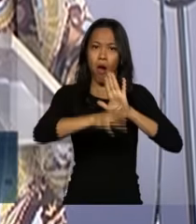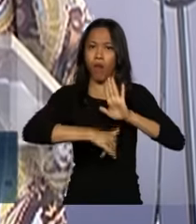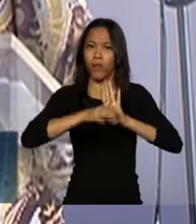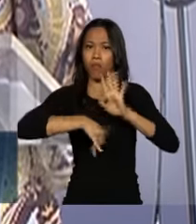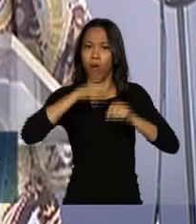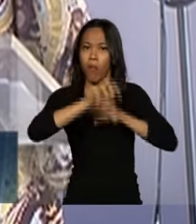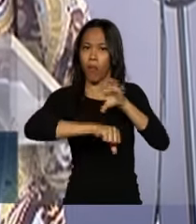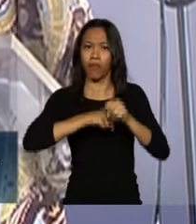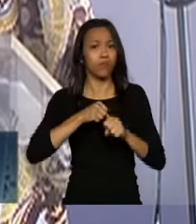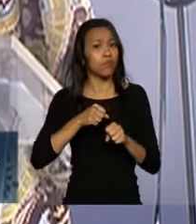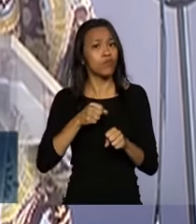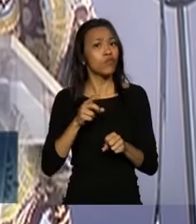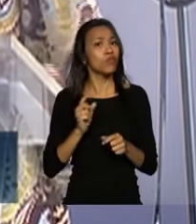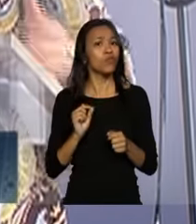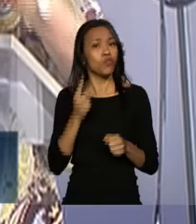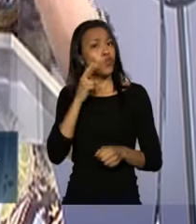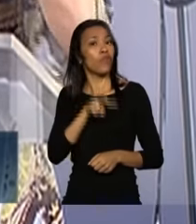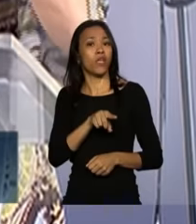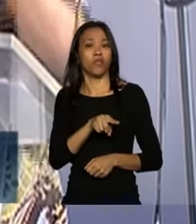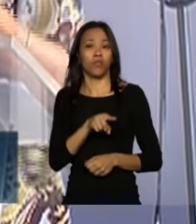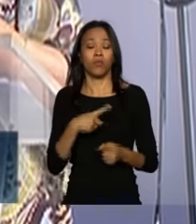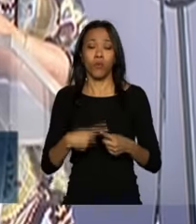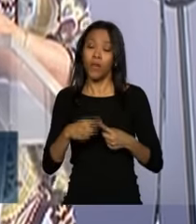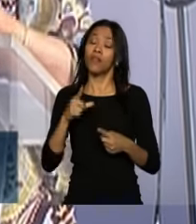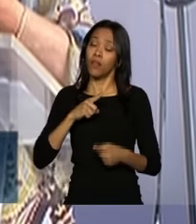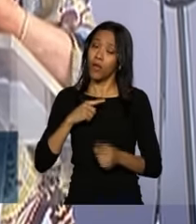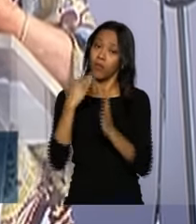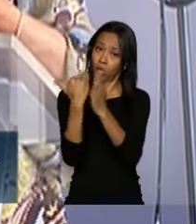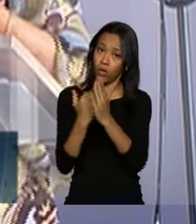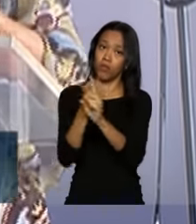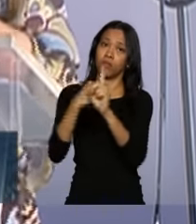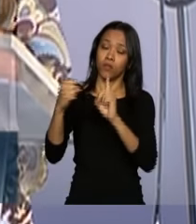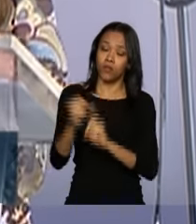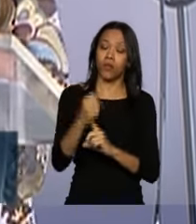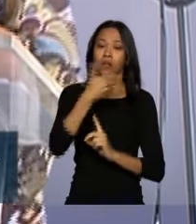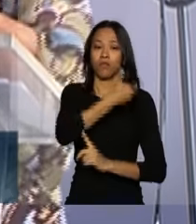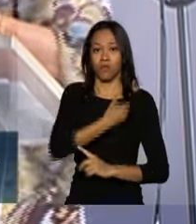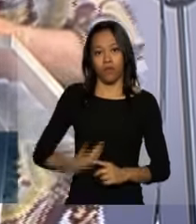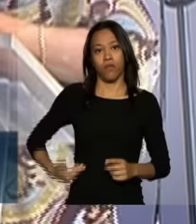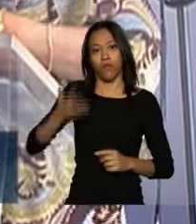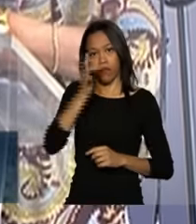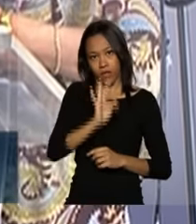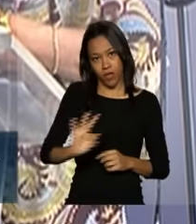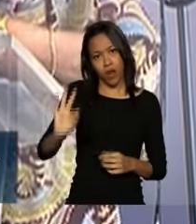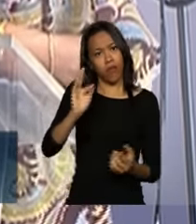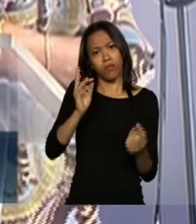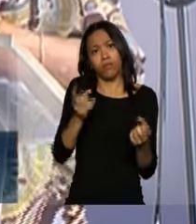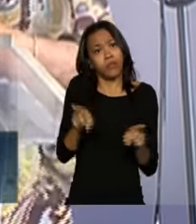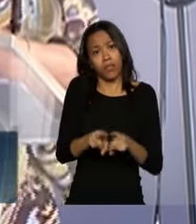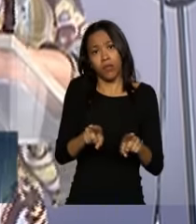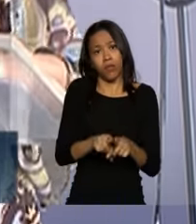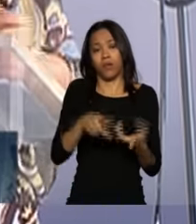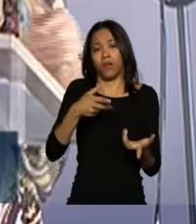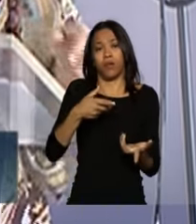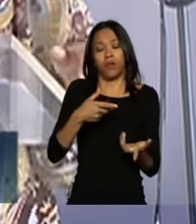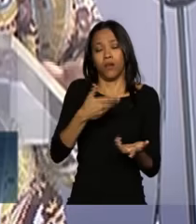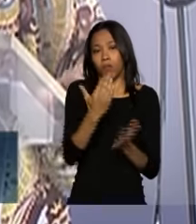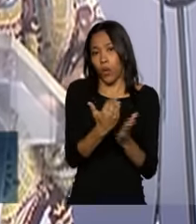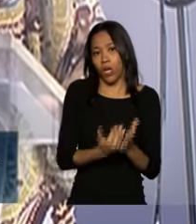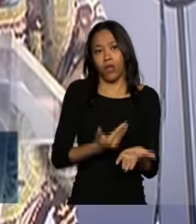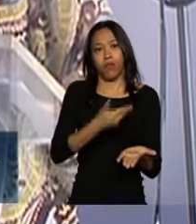Porque tem programas sociais, tanto do governo federal, quanto do prefeito,